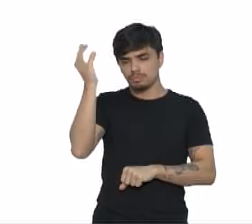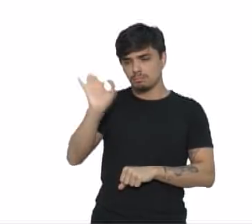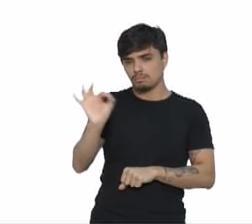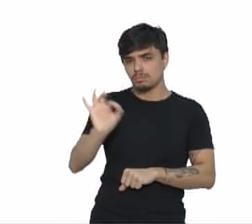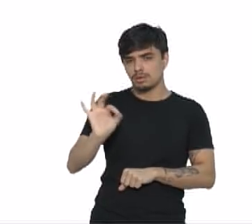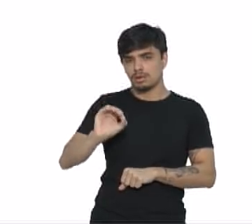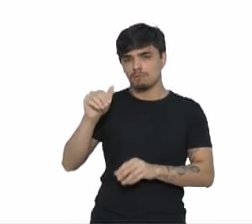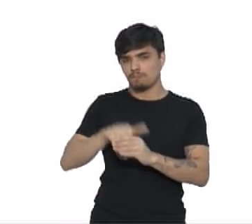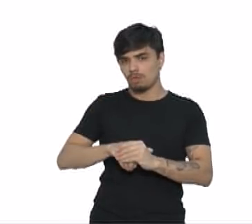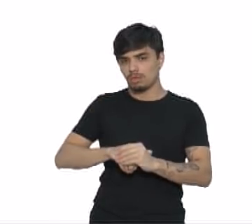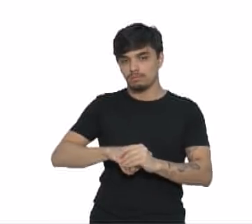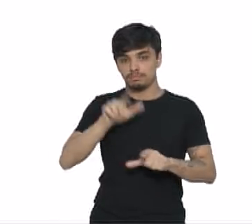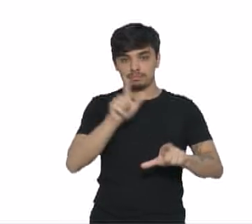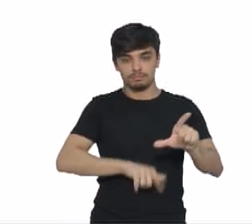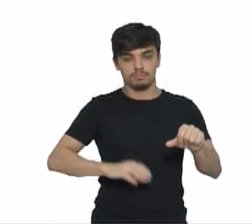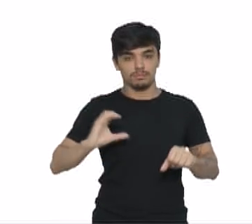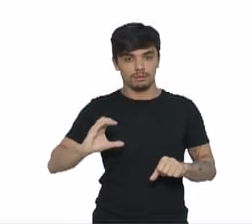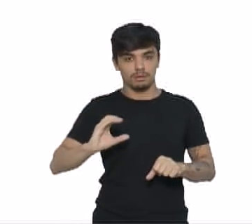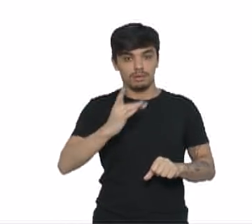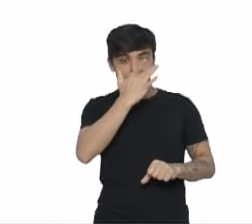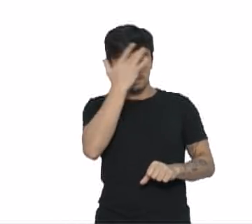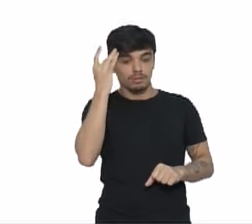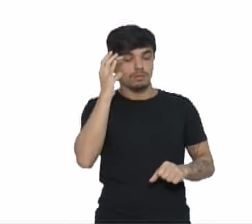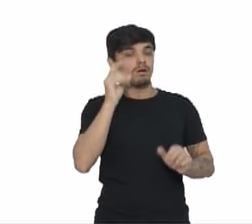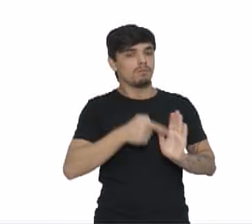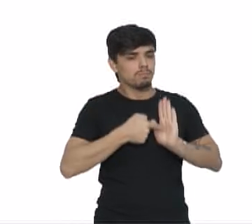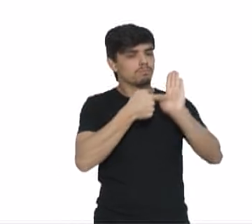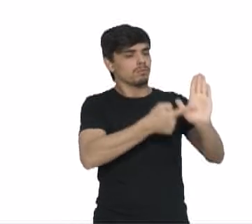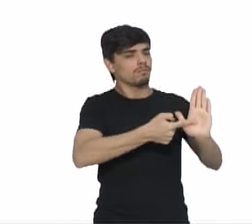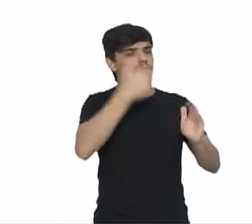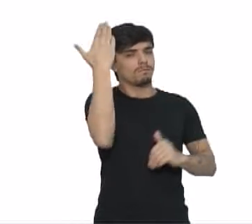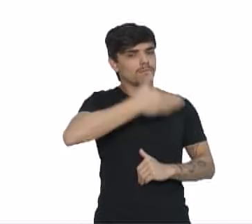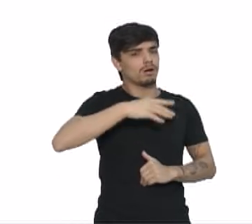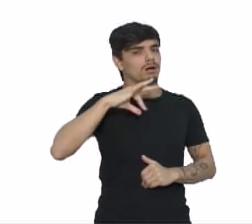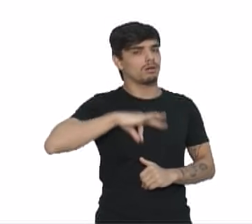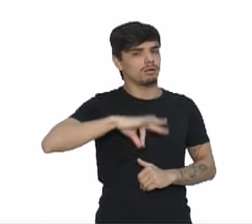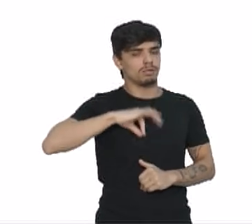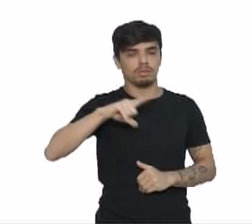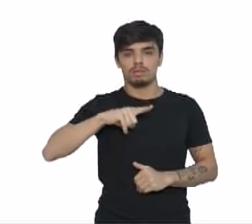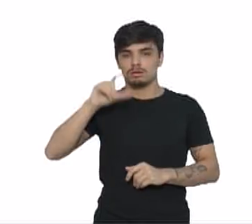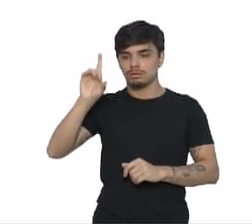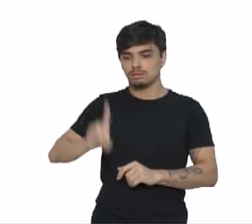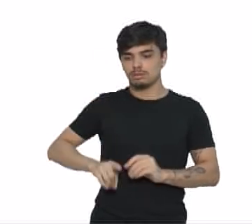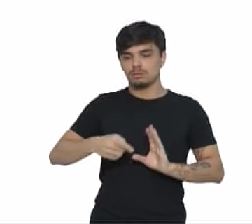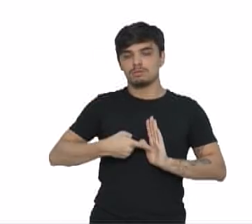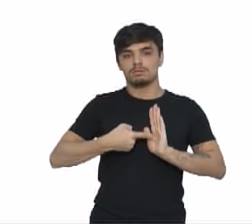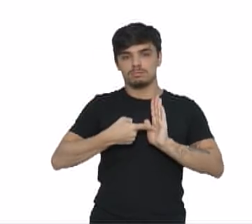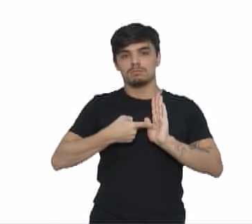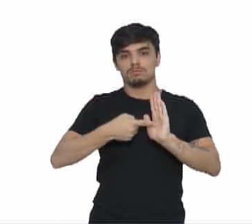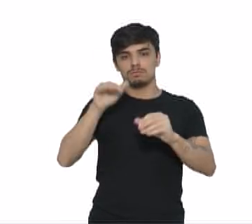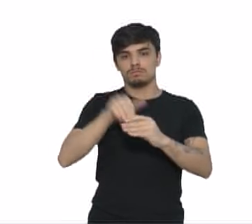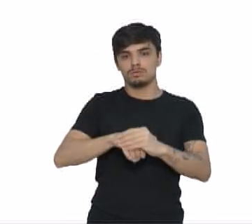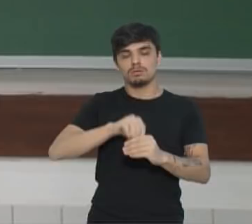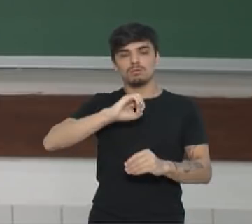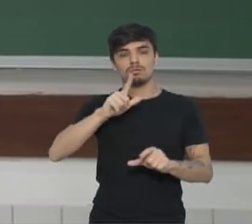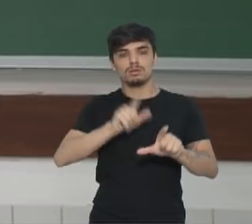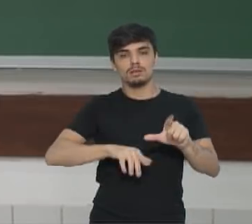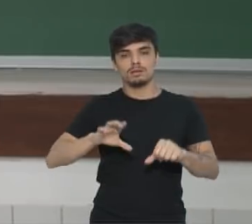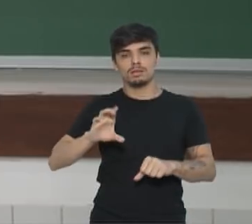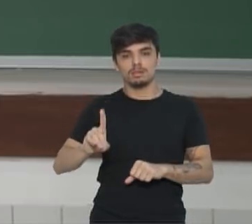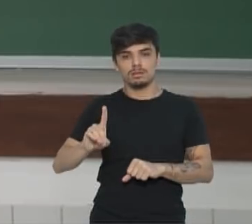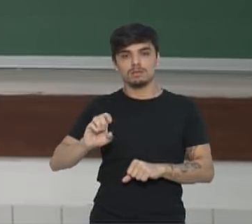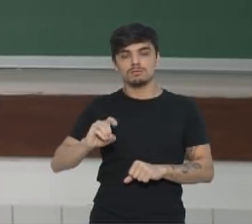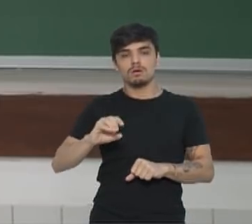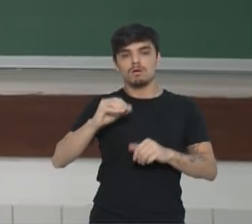voto. C. Apenas quem comprovar renda tem direito a voto. Ou D. Apenas nobres têm direito a